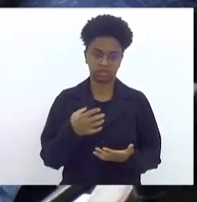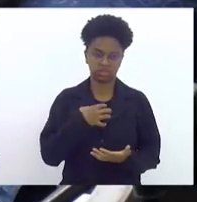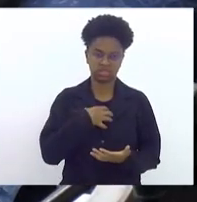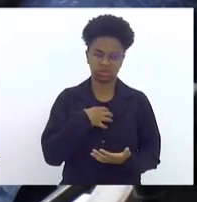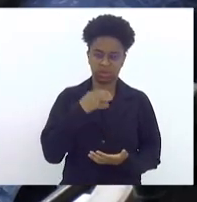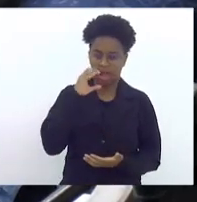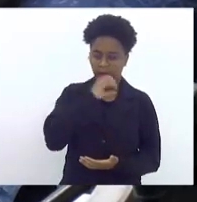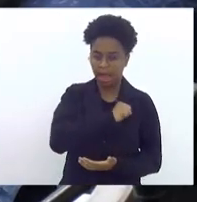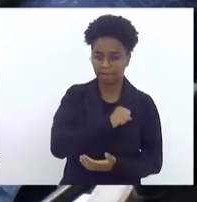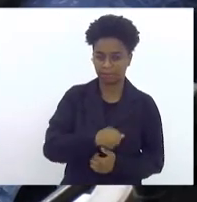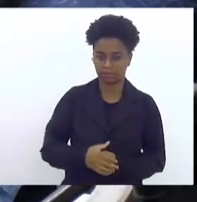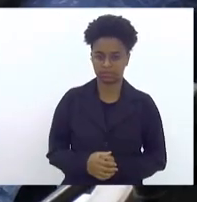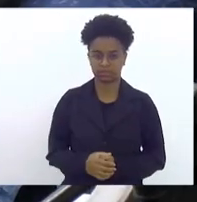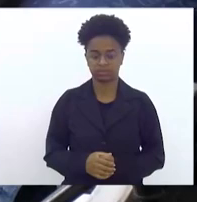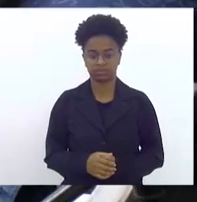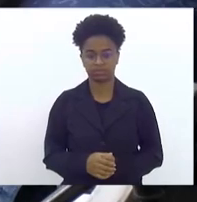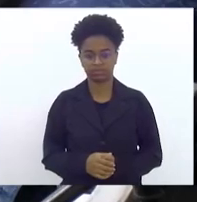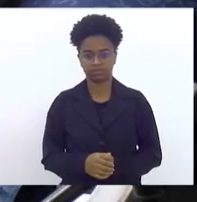acelerada